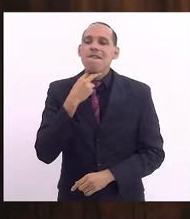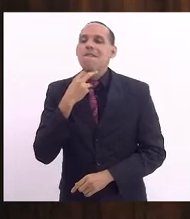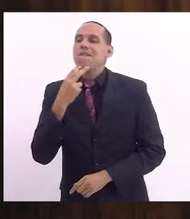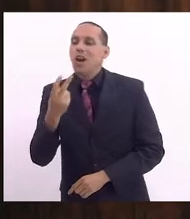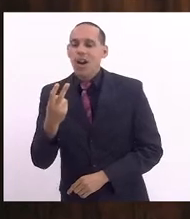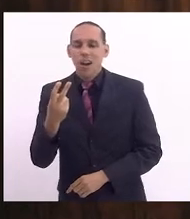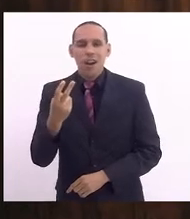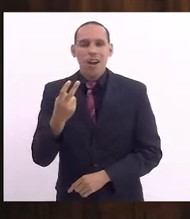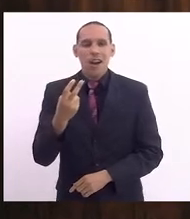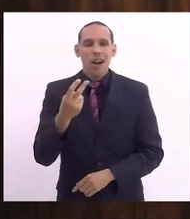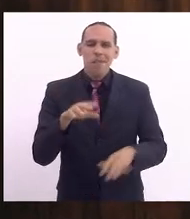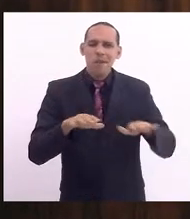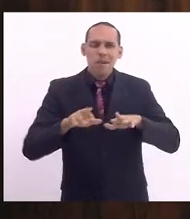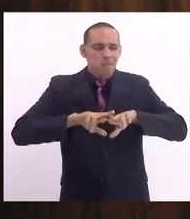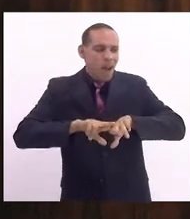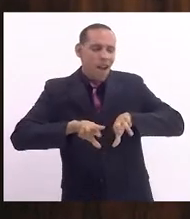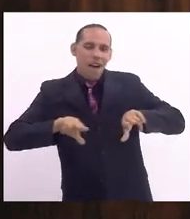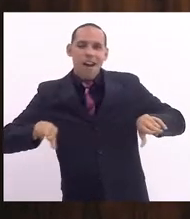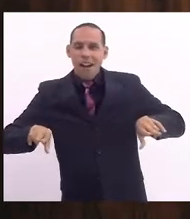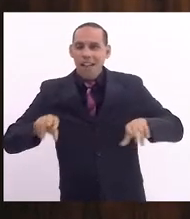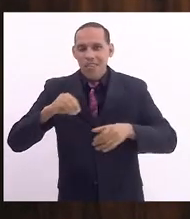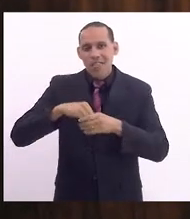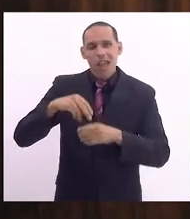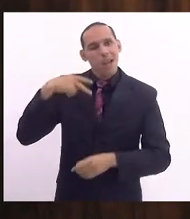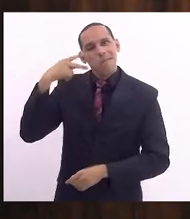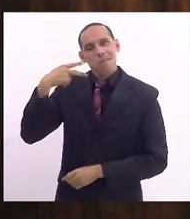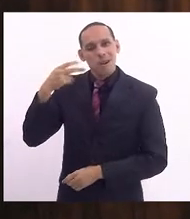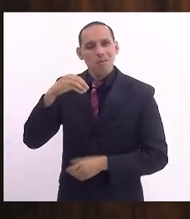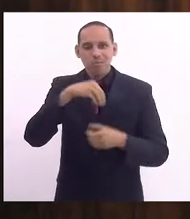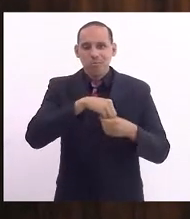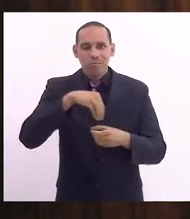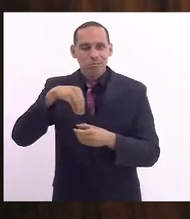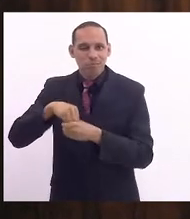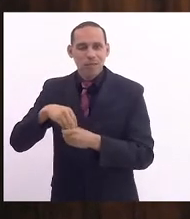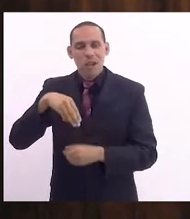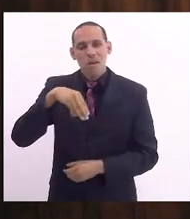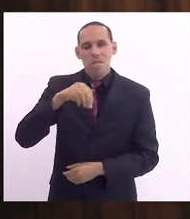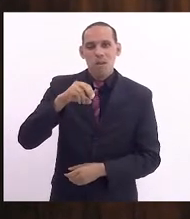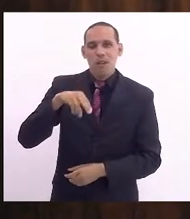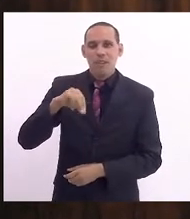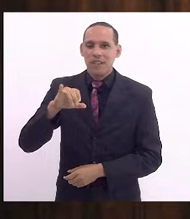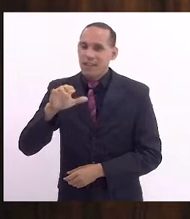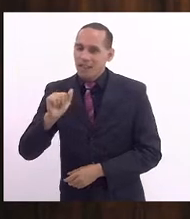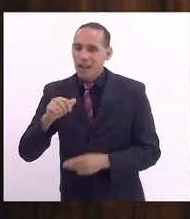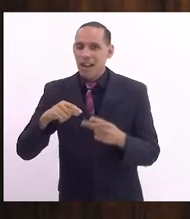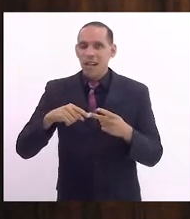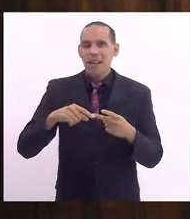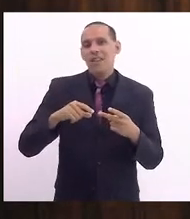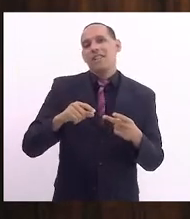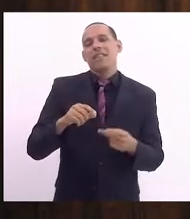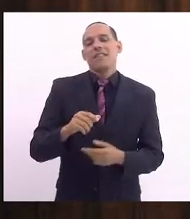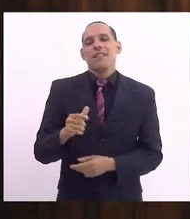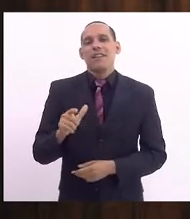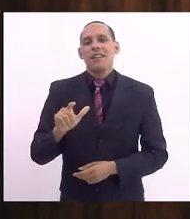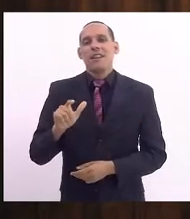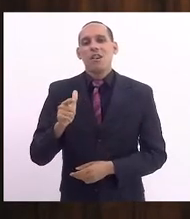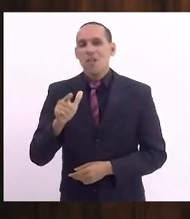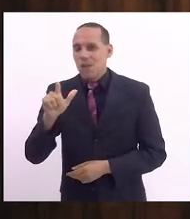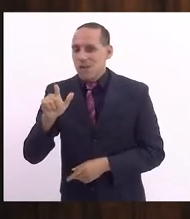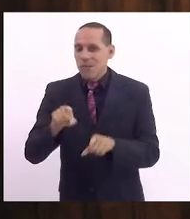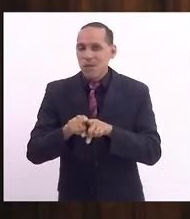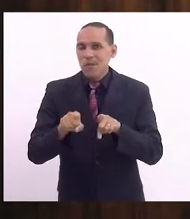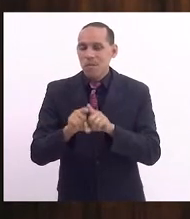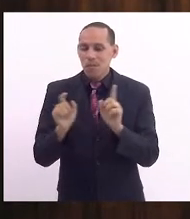de diversos movimentos também nos parlamentos que ocupa. Chama aqui Mônica Benício e Talíria Petrônia. Se quiserem